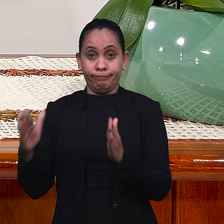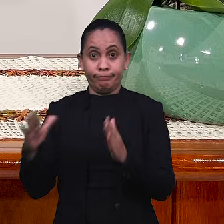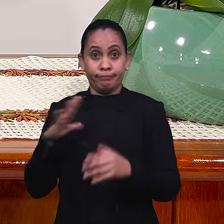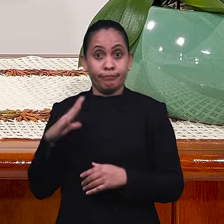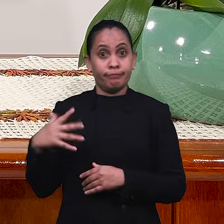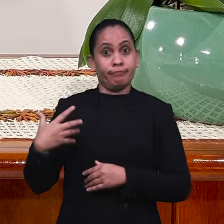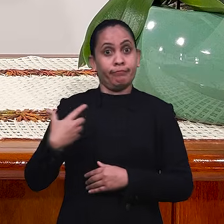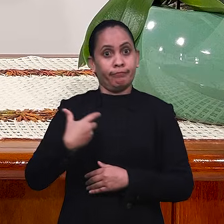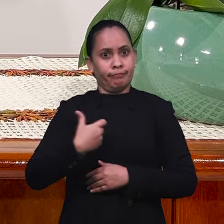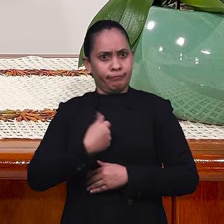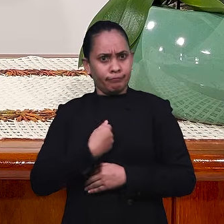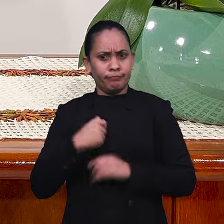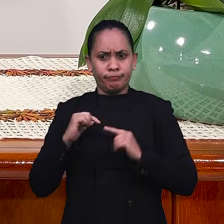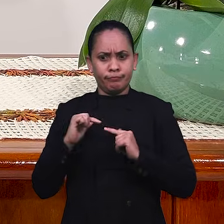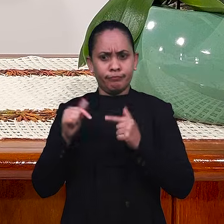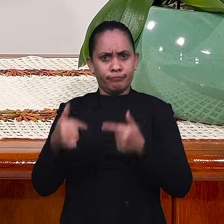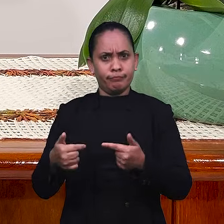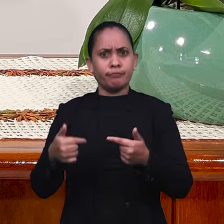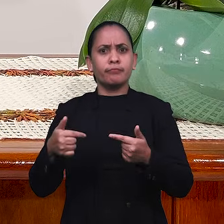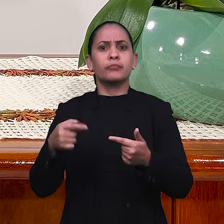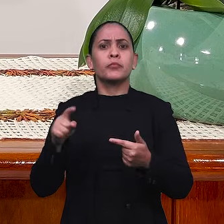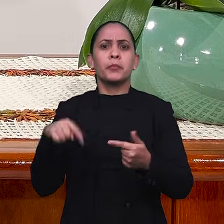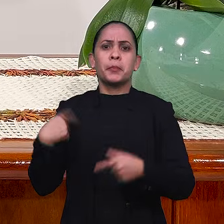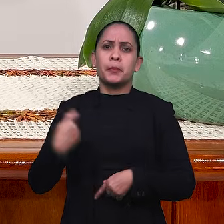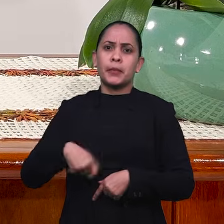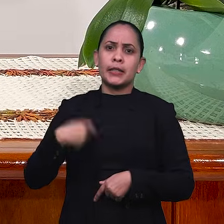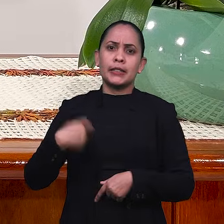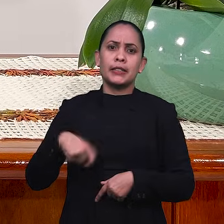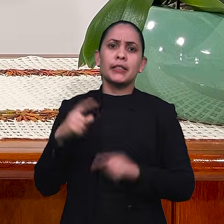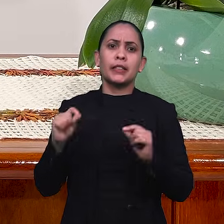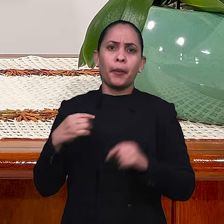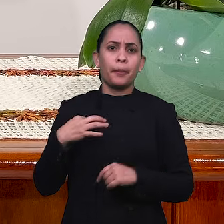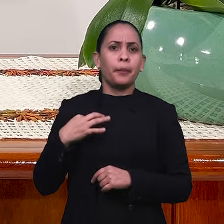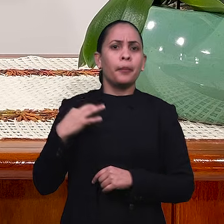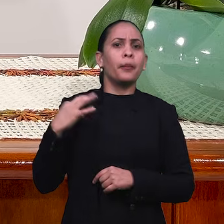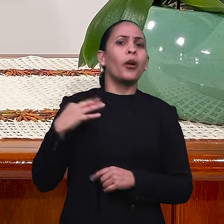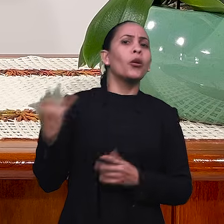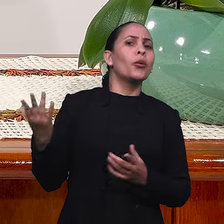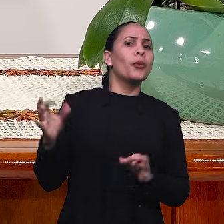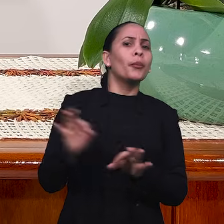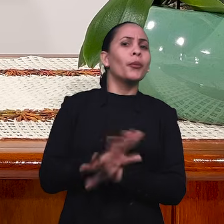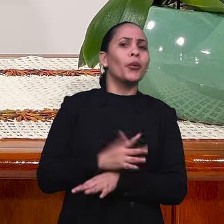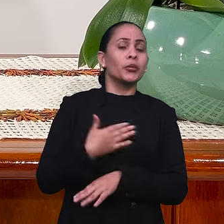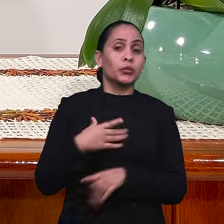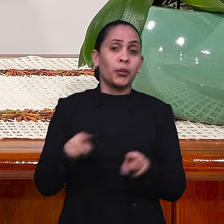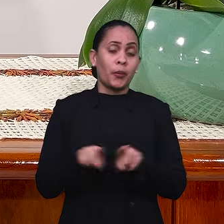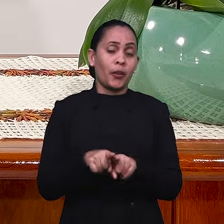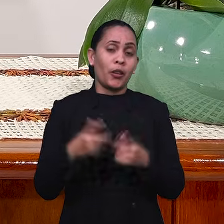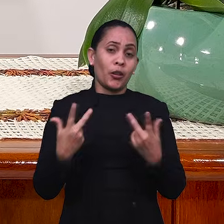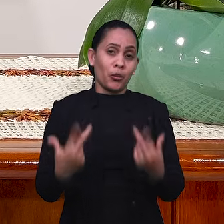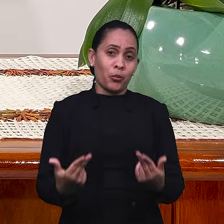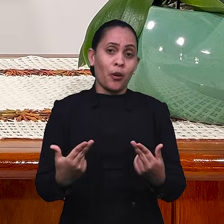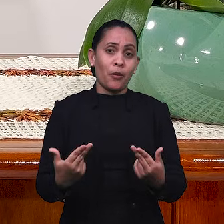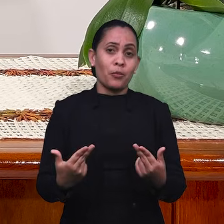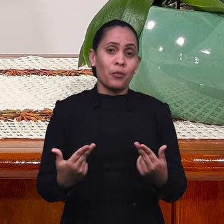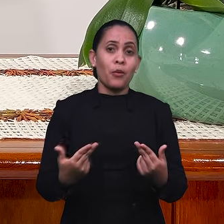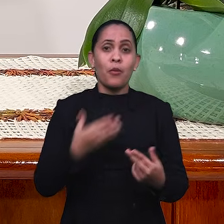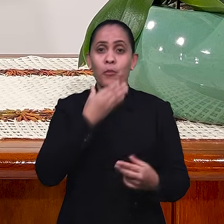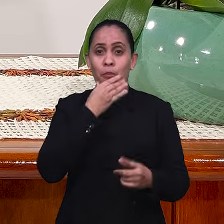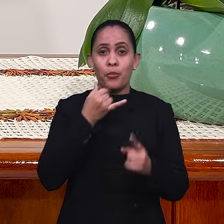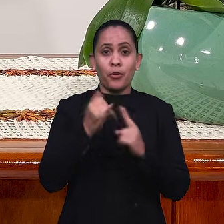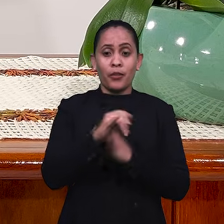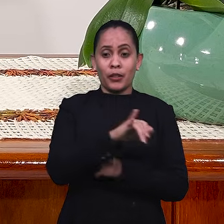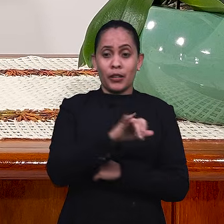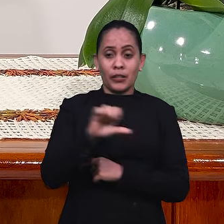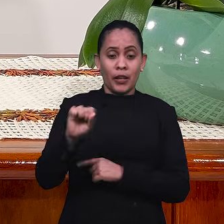se complete, nós precisamos estar disponíveis. Foi o que aconteceu com Isaías, quando o Senhor pergunta,